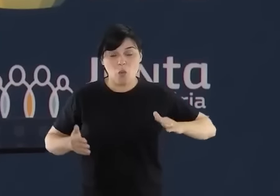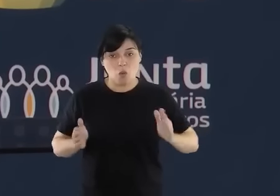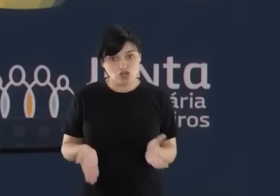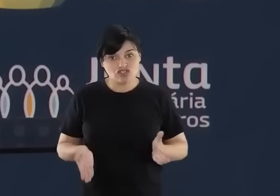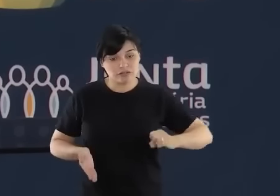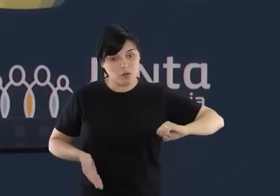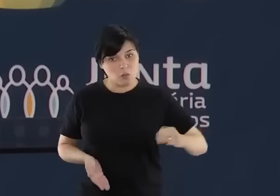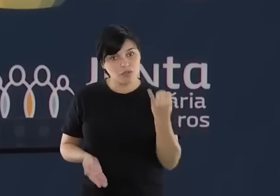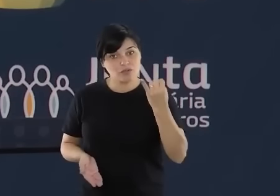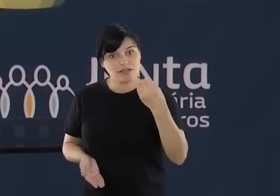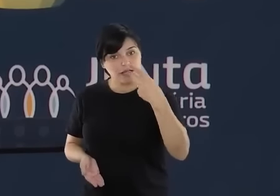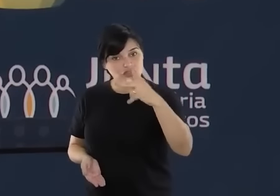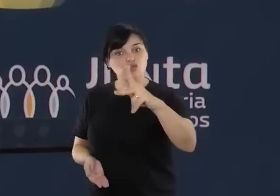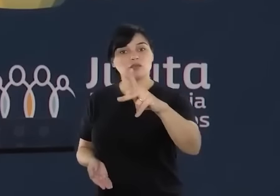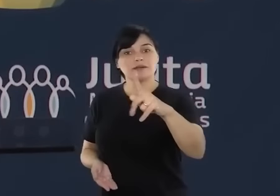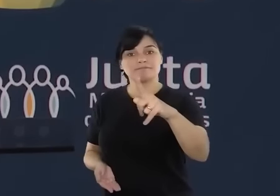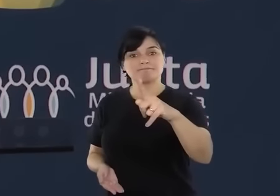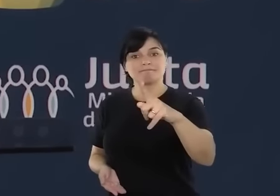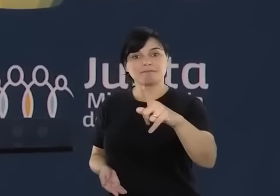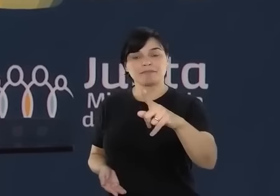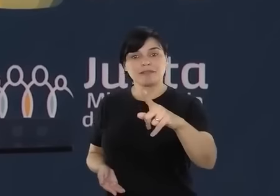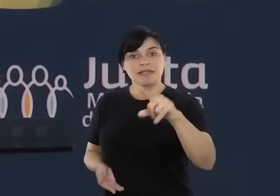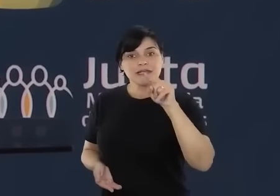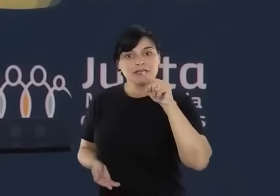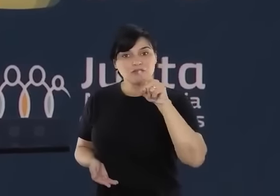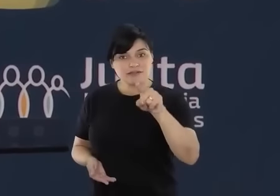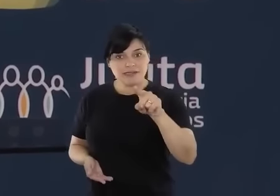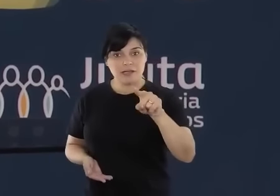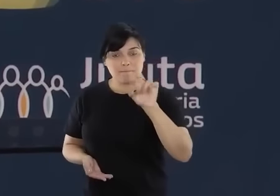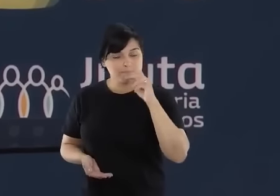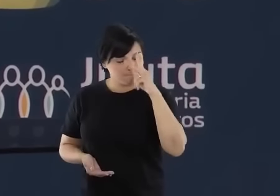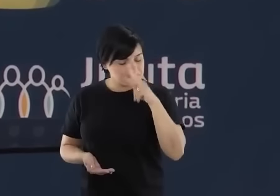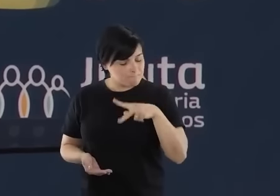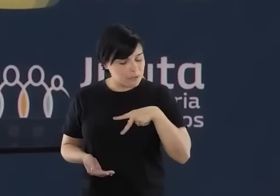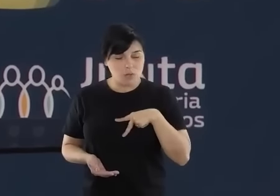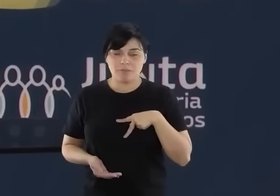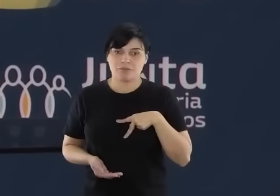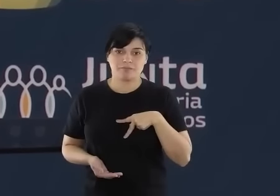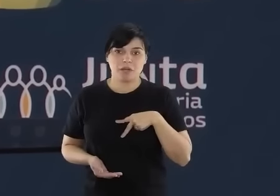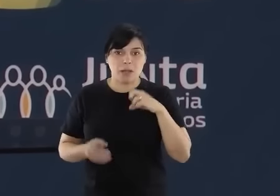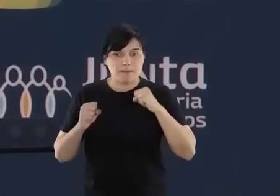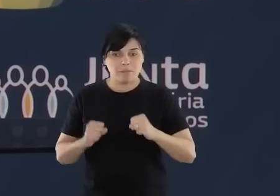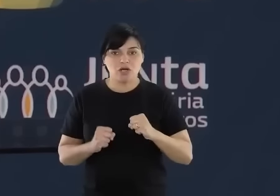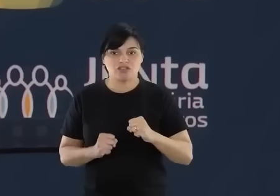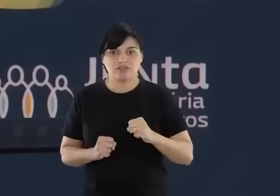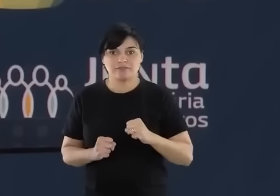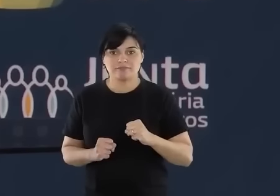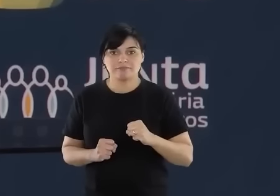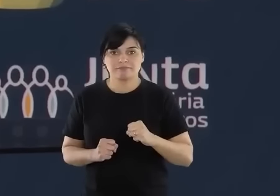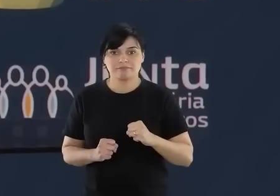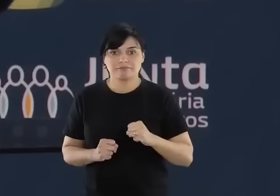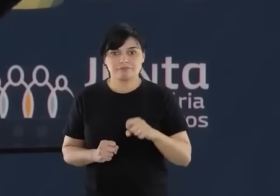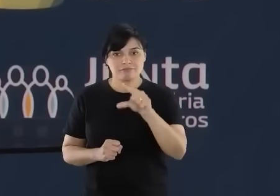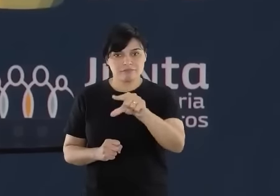é única ela é pessoal ela é intransferível seu marido sua mulher seu pai sua mãe